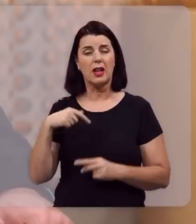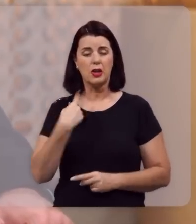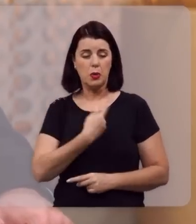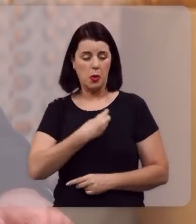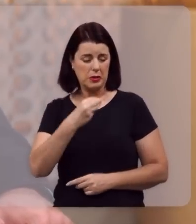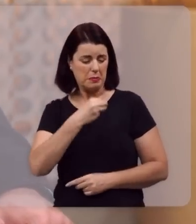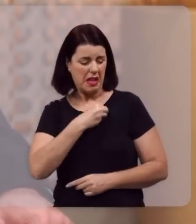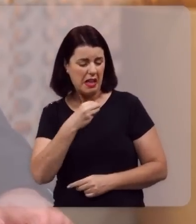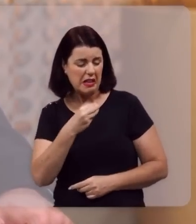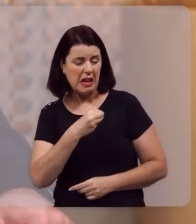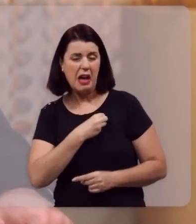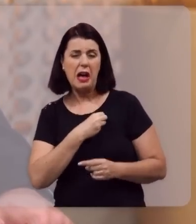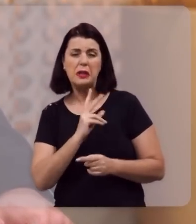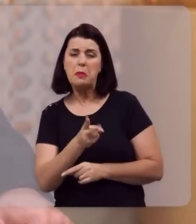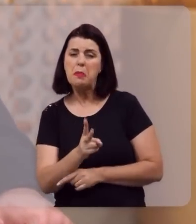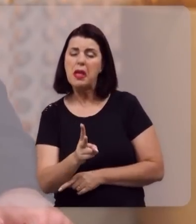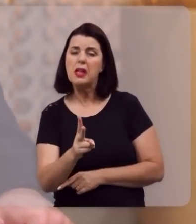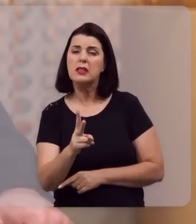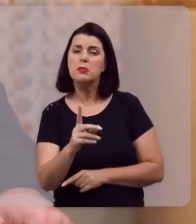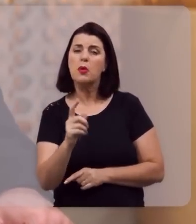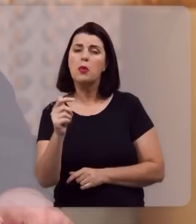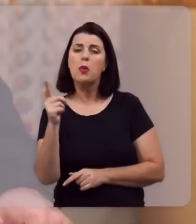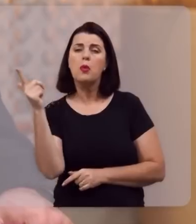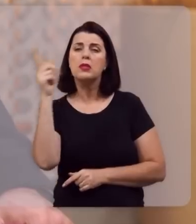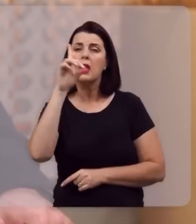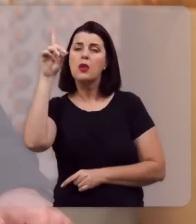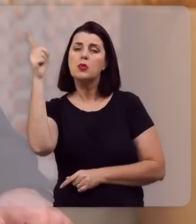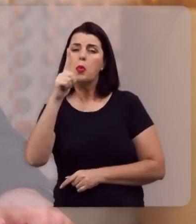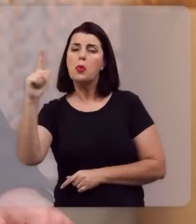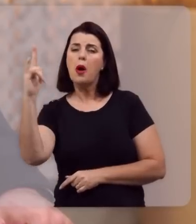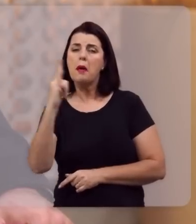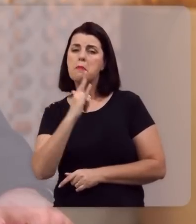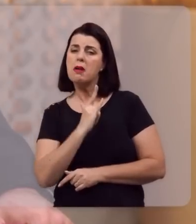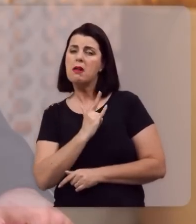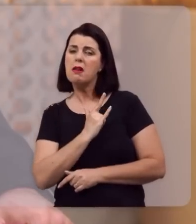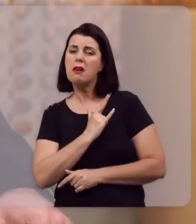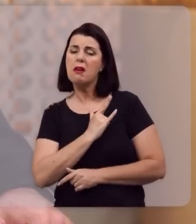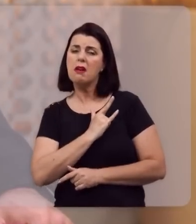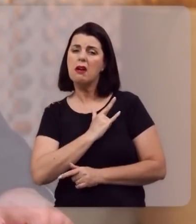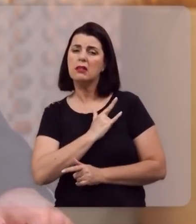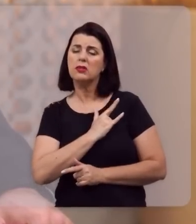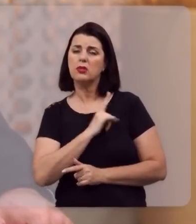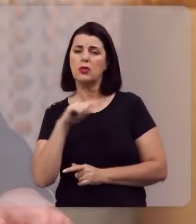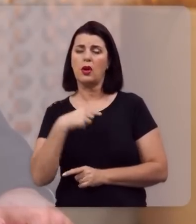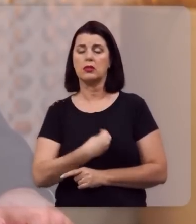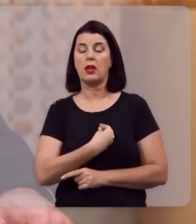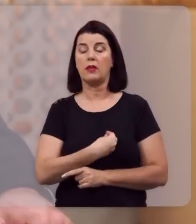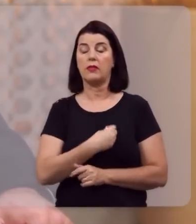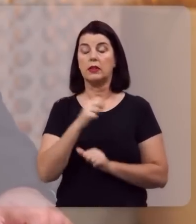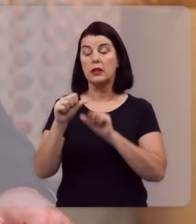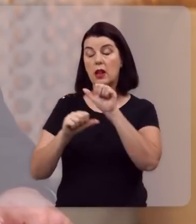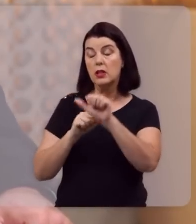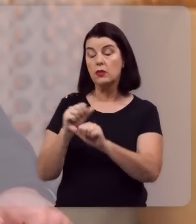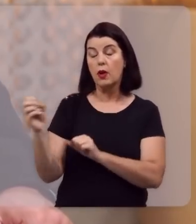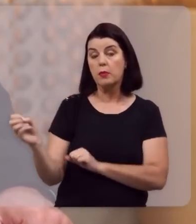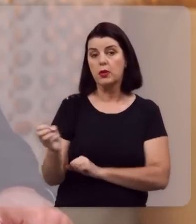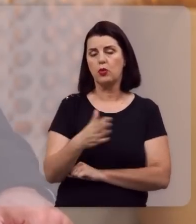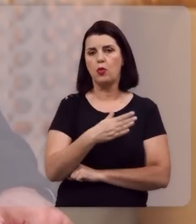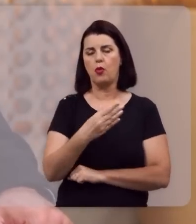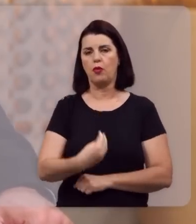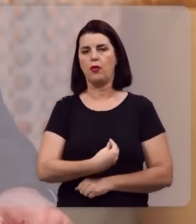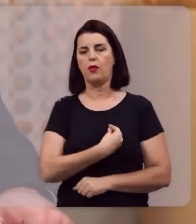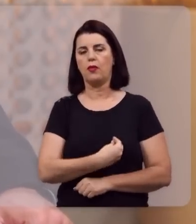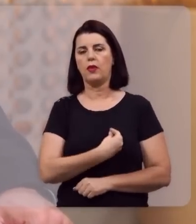nos ama e restaura a nossa identidade com Ele. E com isso nós temos o